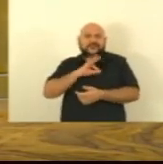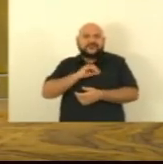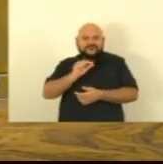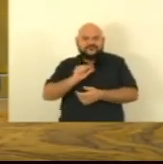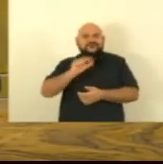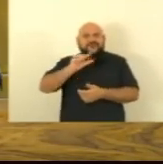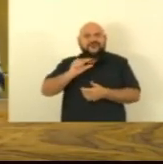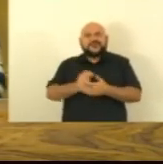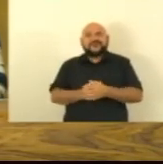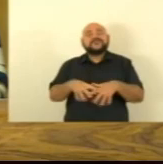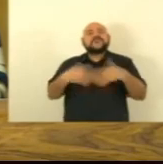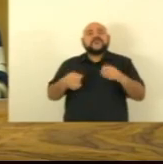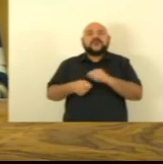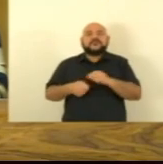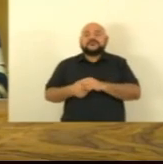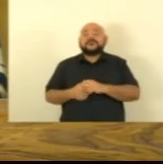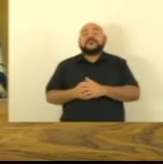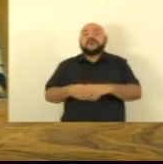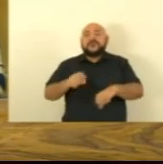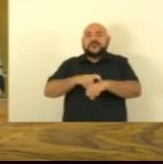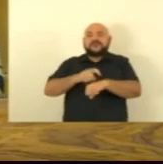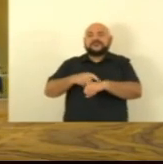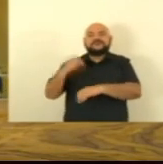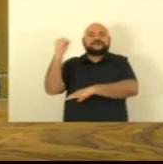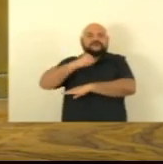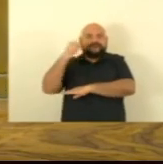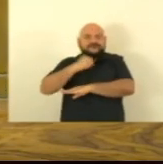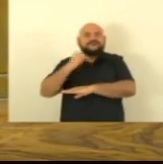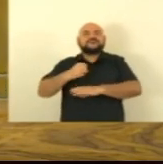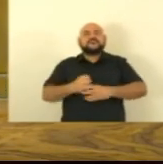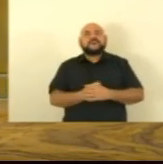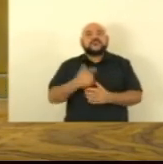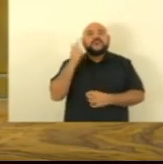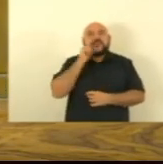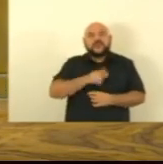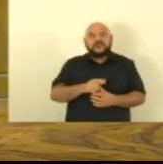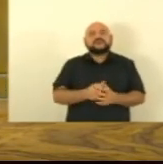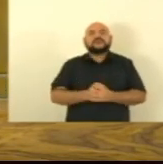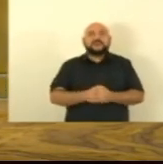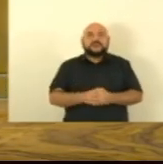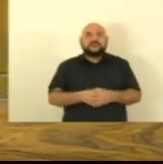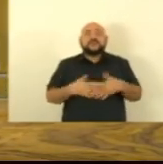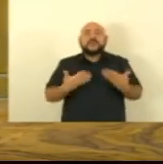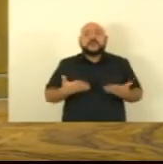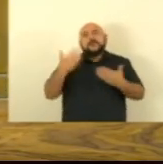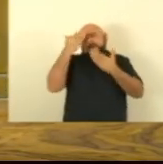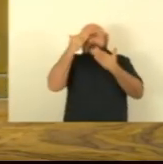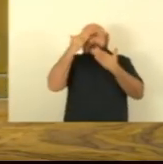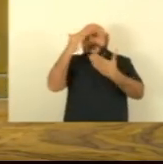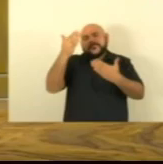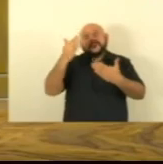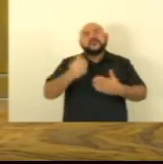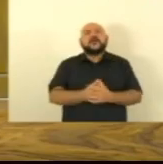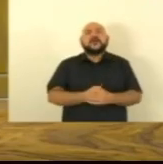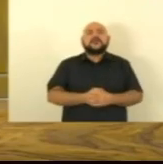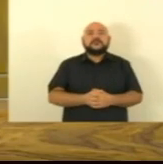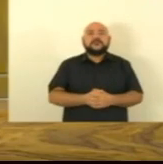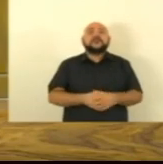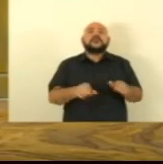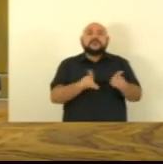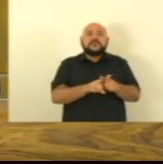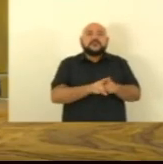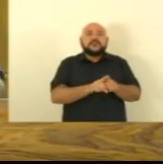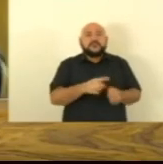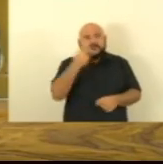trabalha dioturnamente para poder sobreviver e abastecer as cidades. Obrigada a este produtor